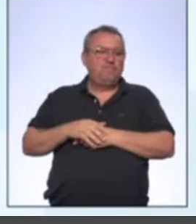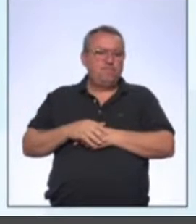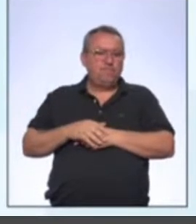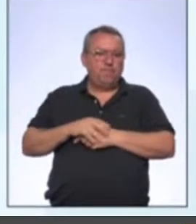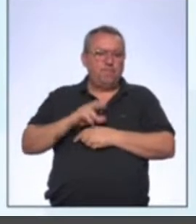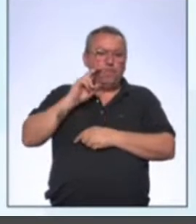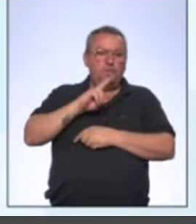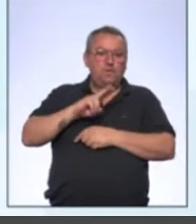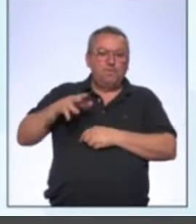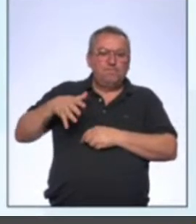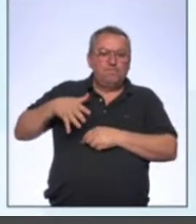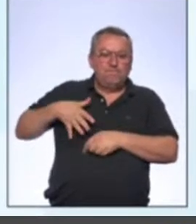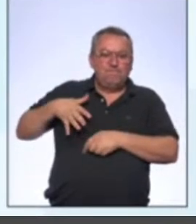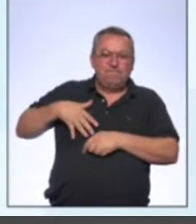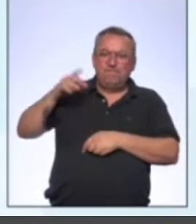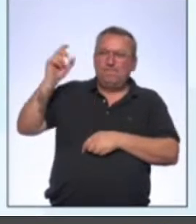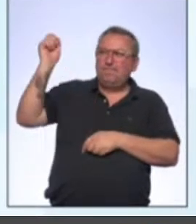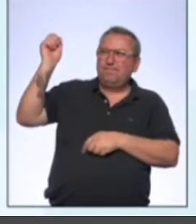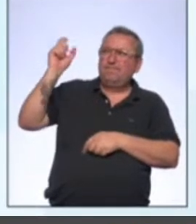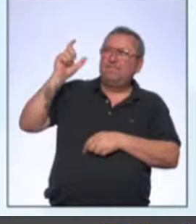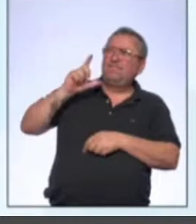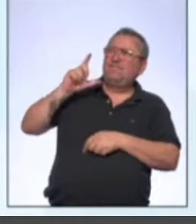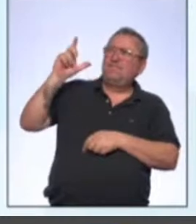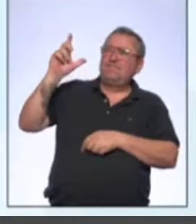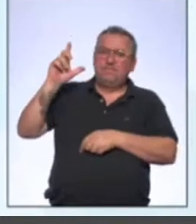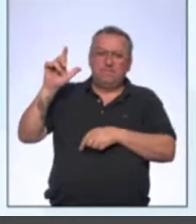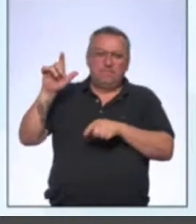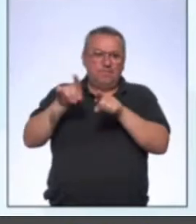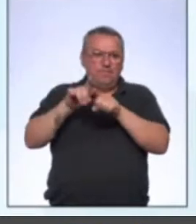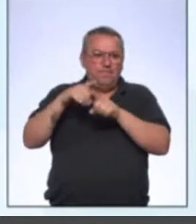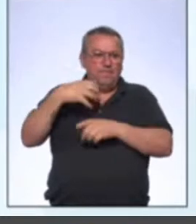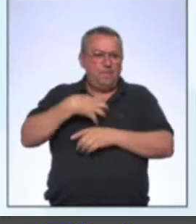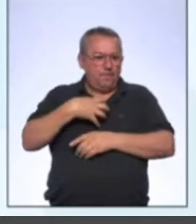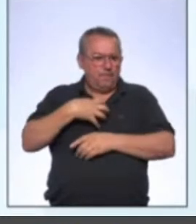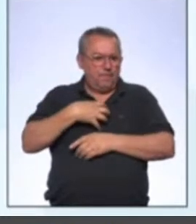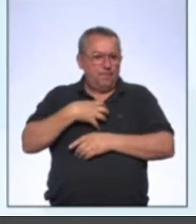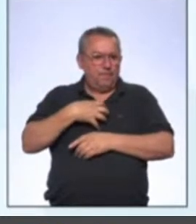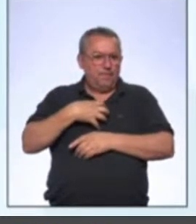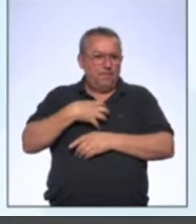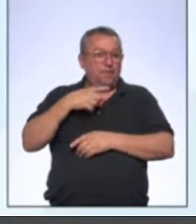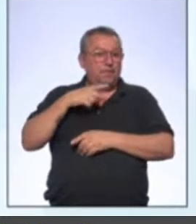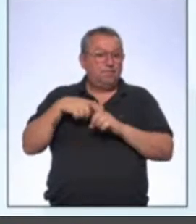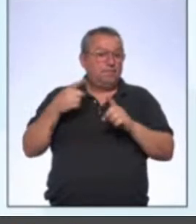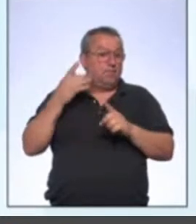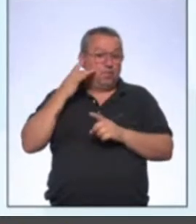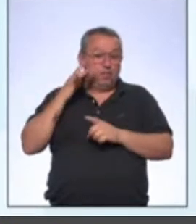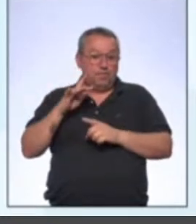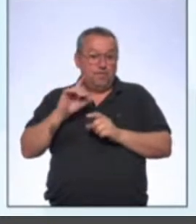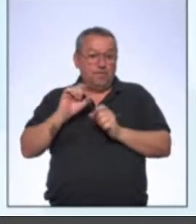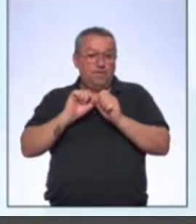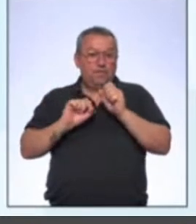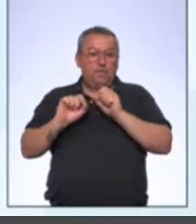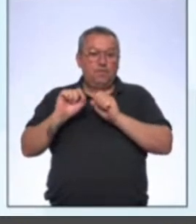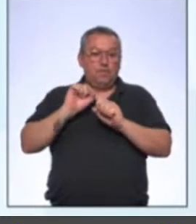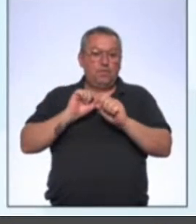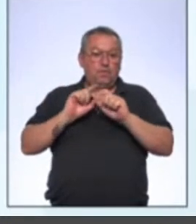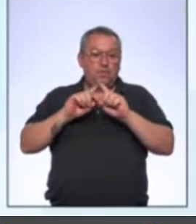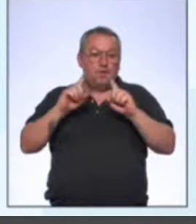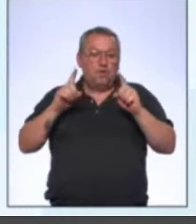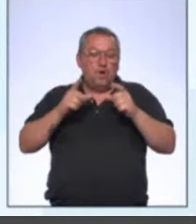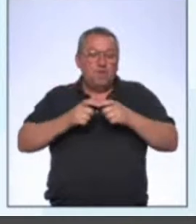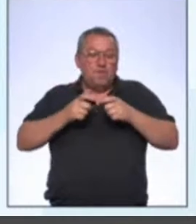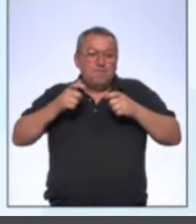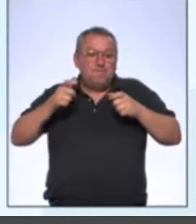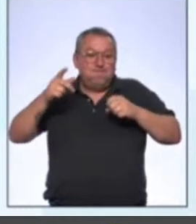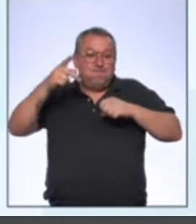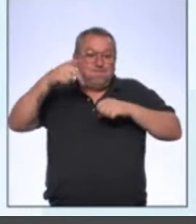forçado, o olho malandro para o sol. E esse gesto, ainda inesperado, fez com que uma